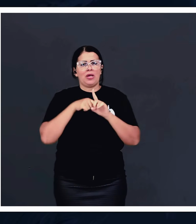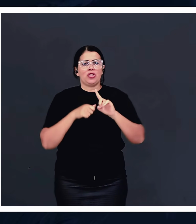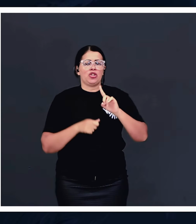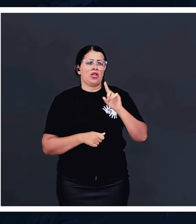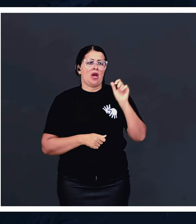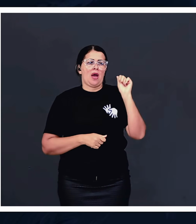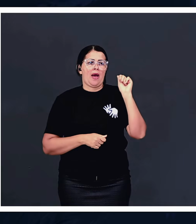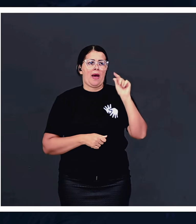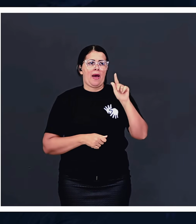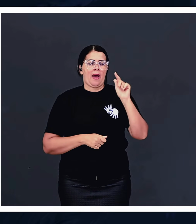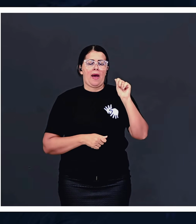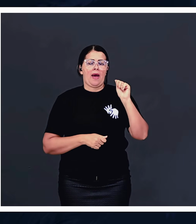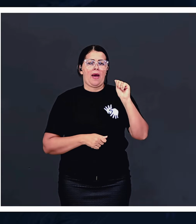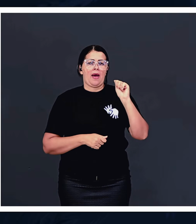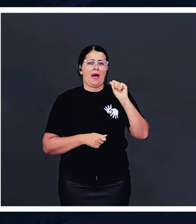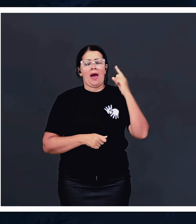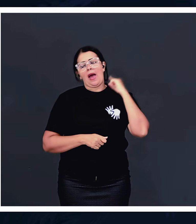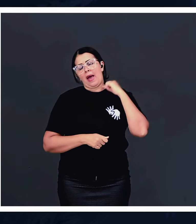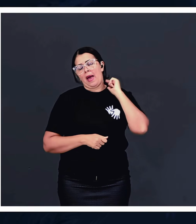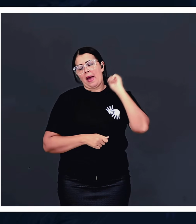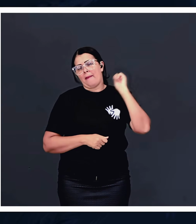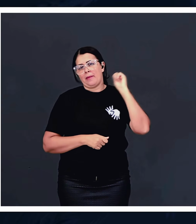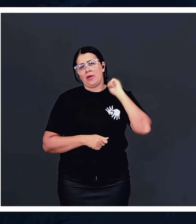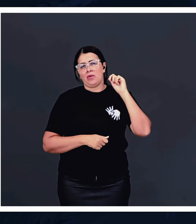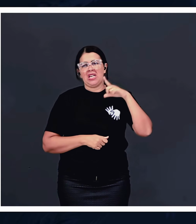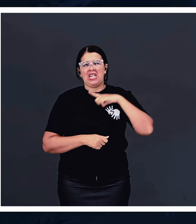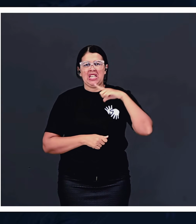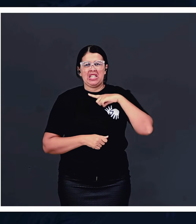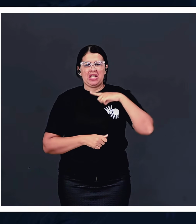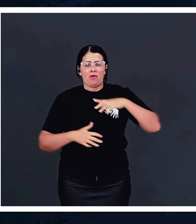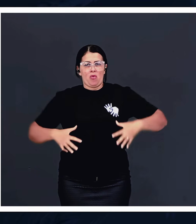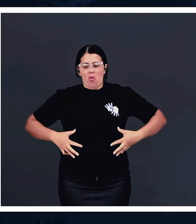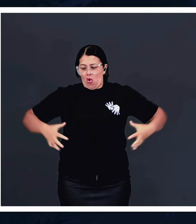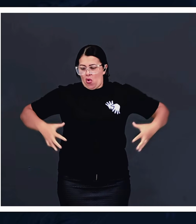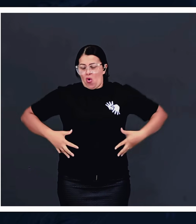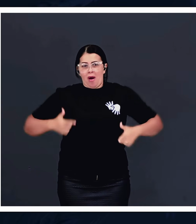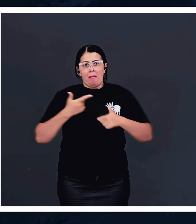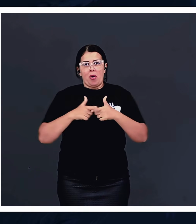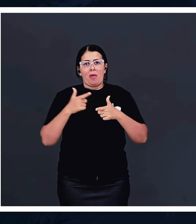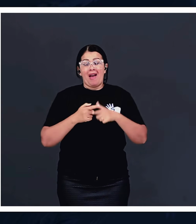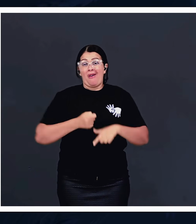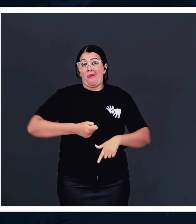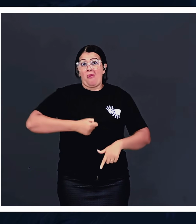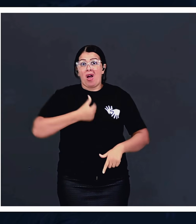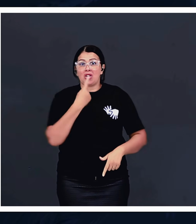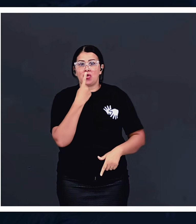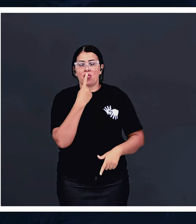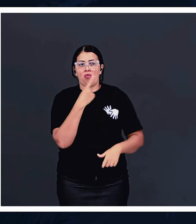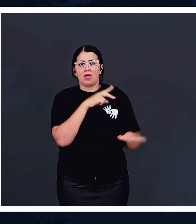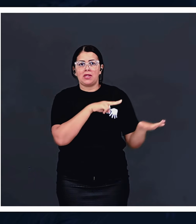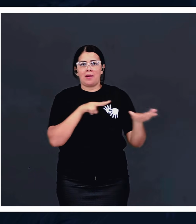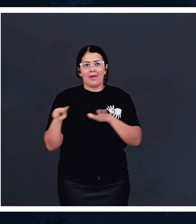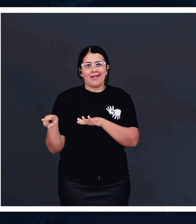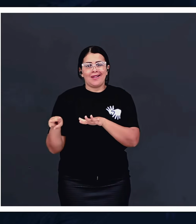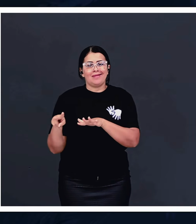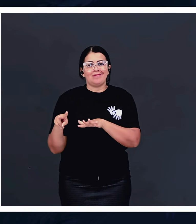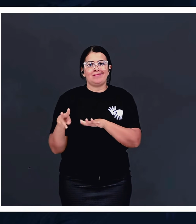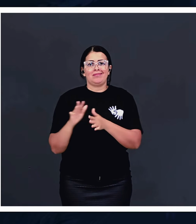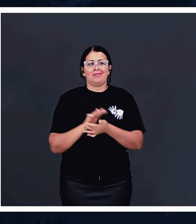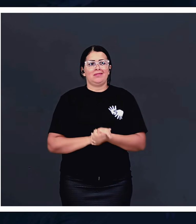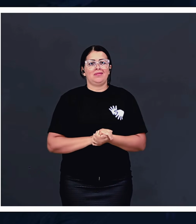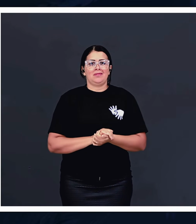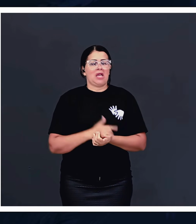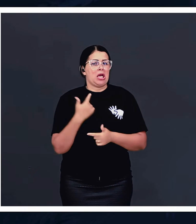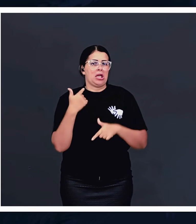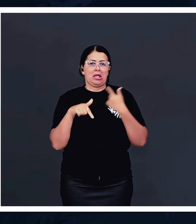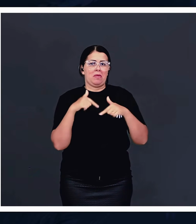adoeci, tive minha pneumonia, passei quase 5 semanas sem trabalhar. Imagina para um autônomo, 5 semanas